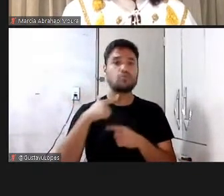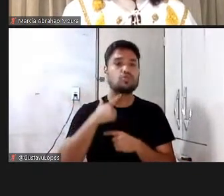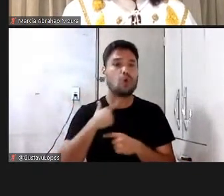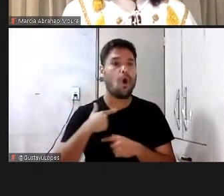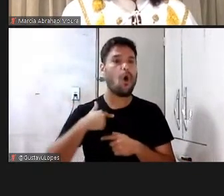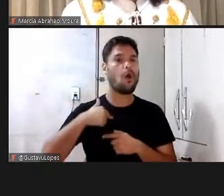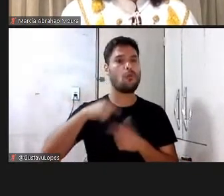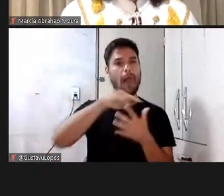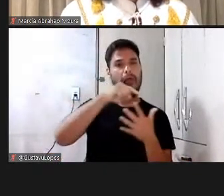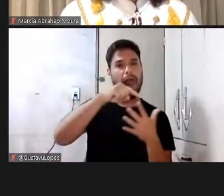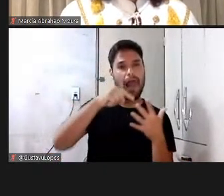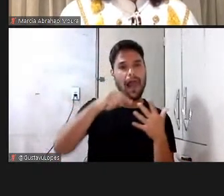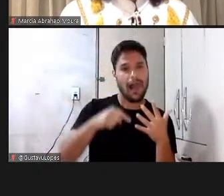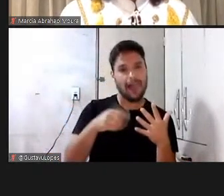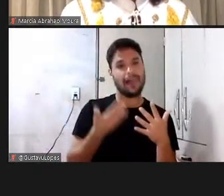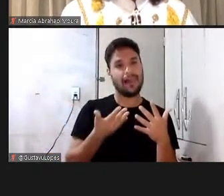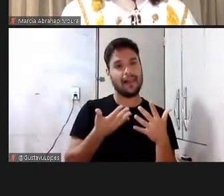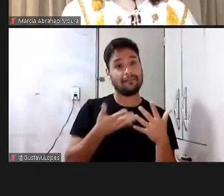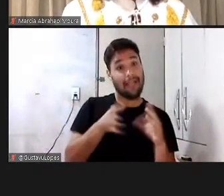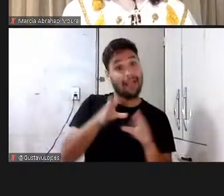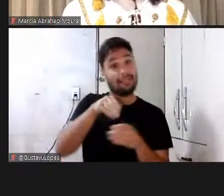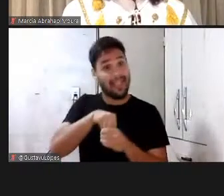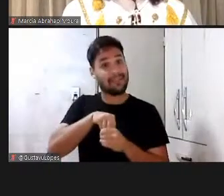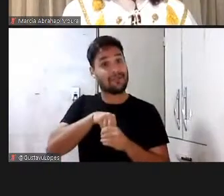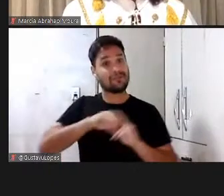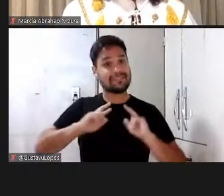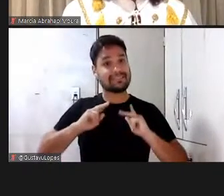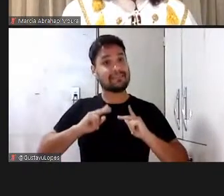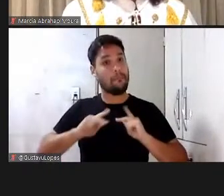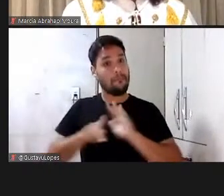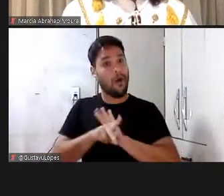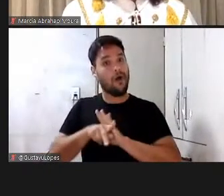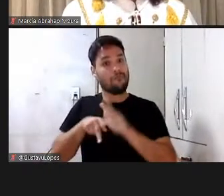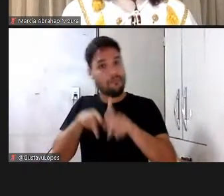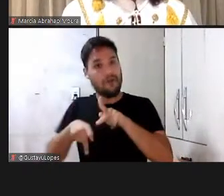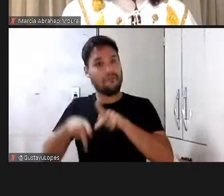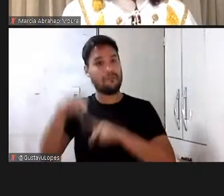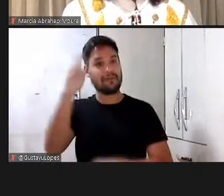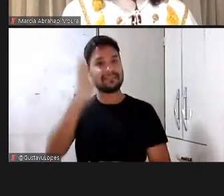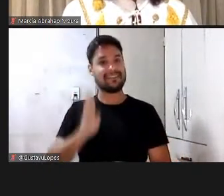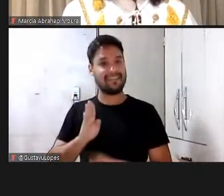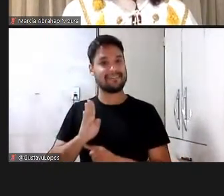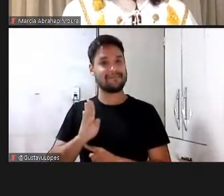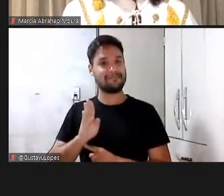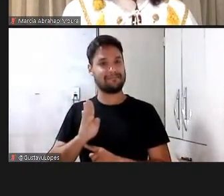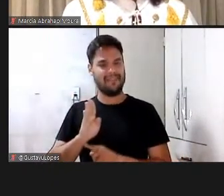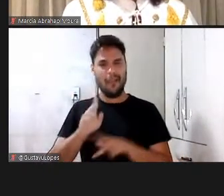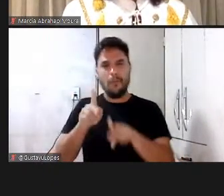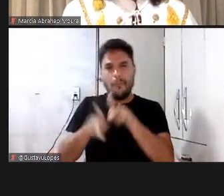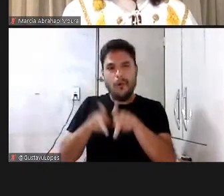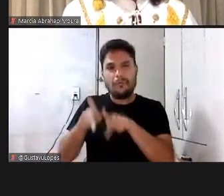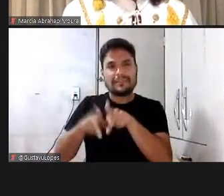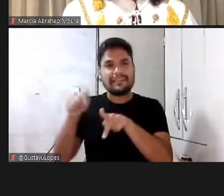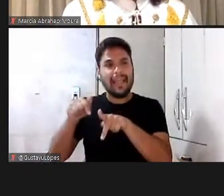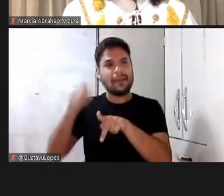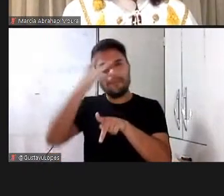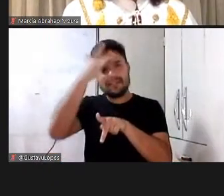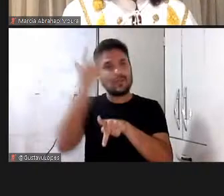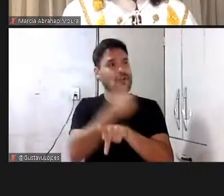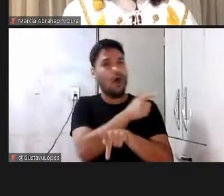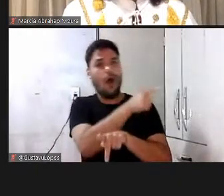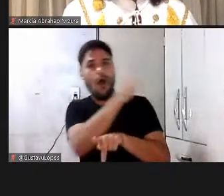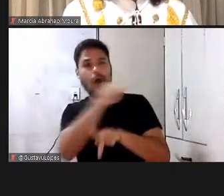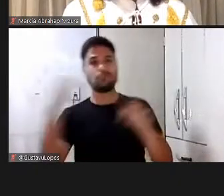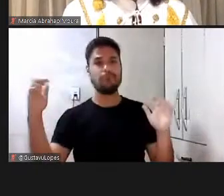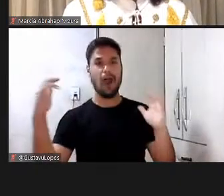que constituem o povo brasileiro, criado no amálgama de povos, na busca por um lugar ao sol, no